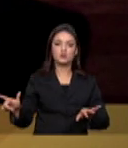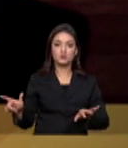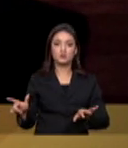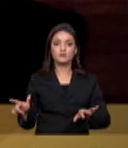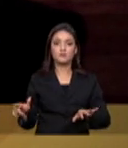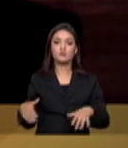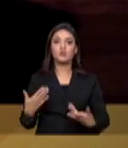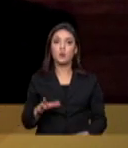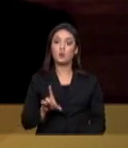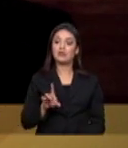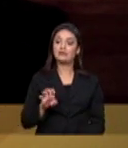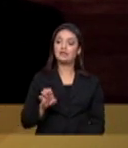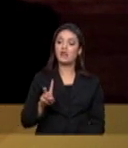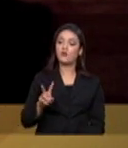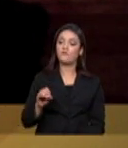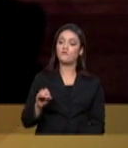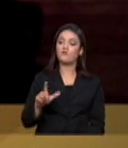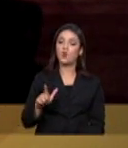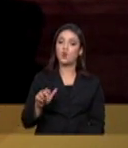devoluta